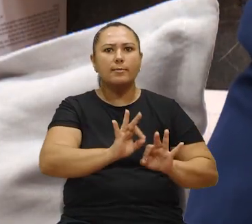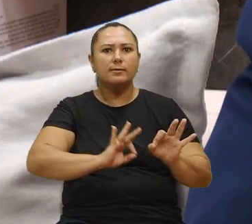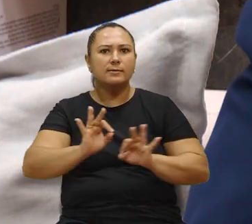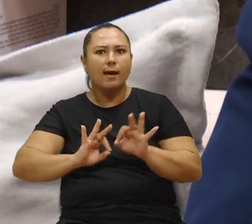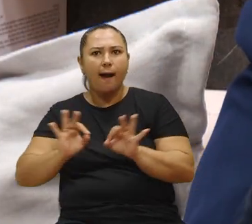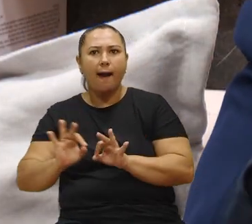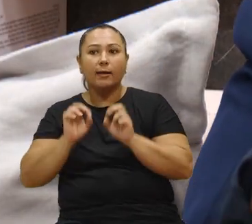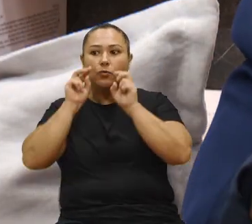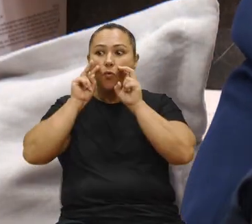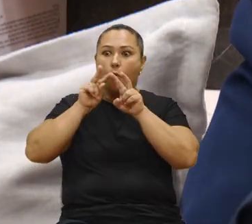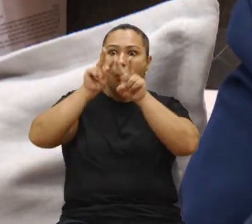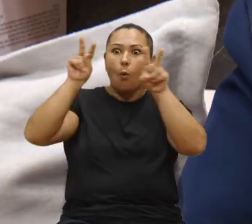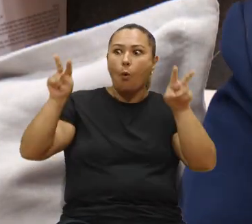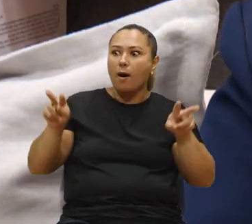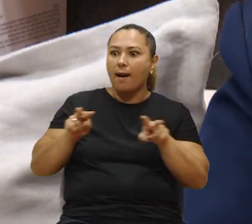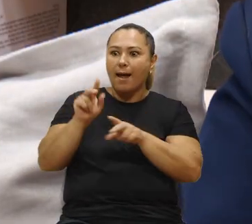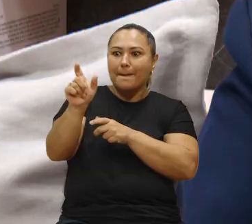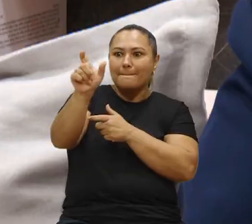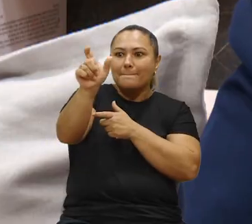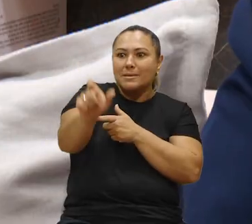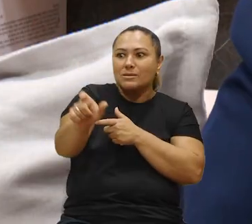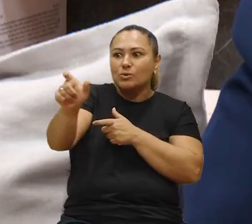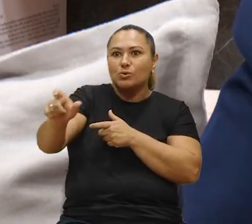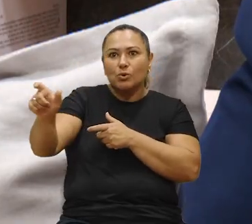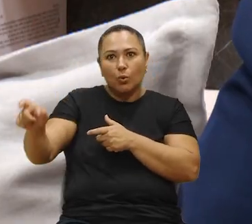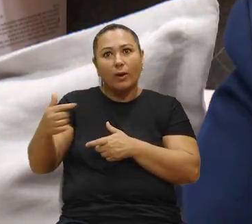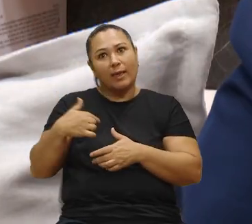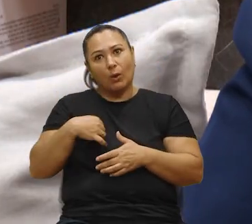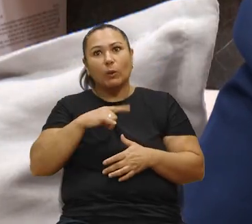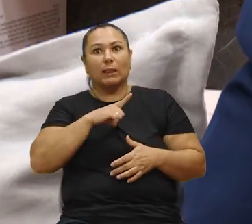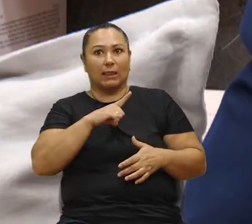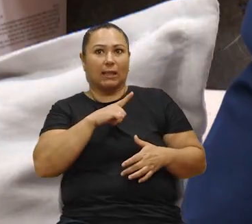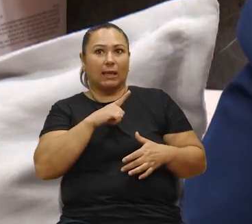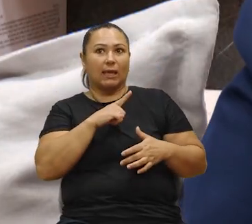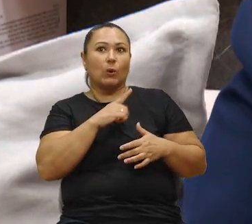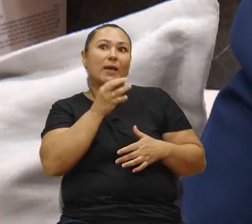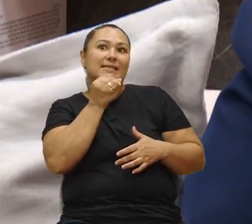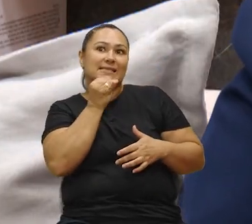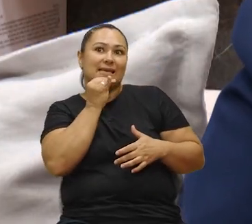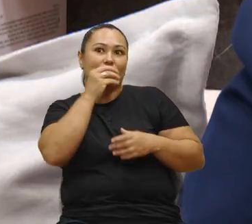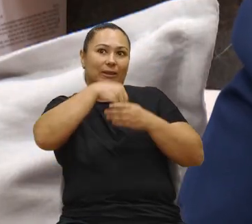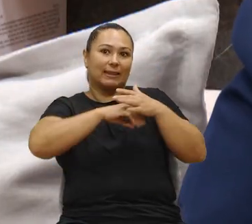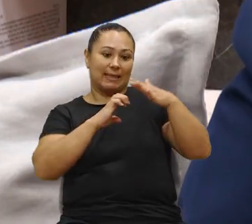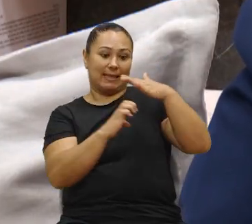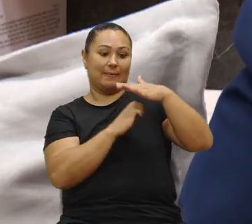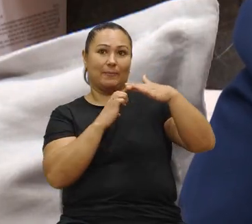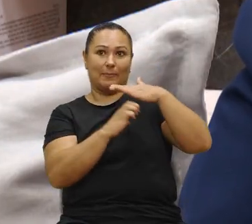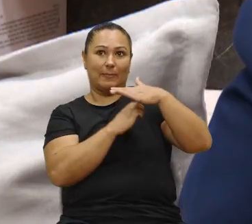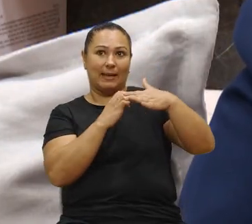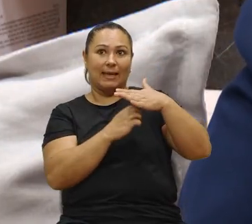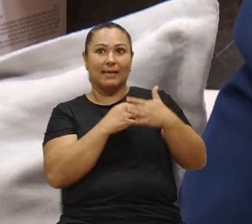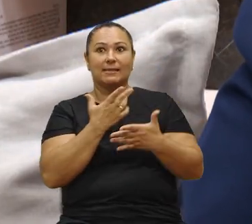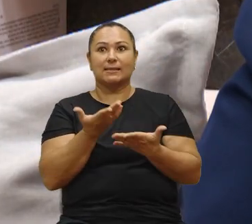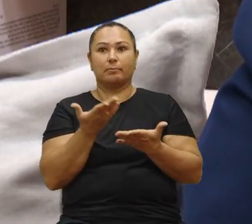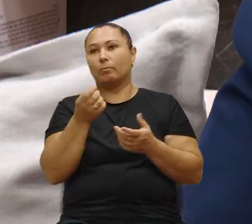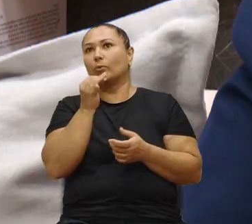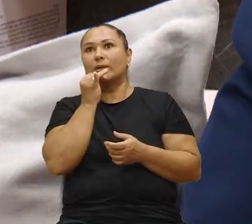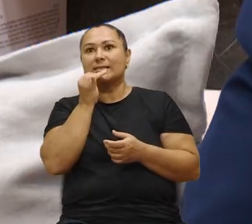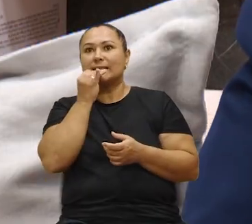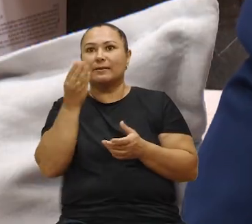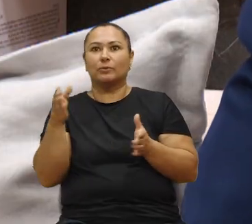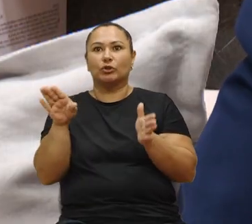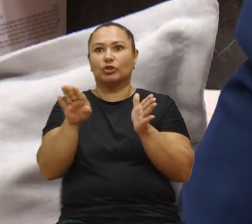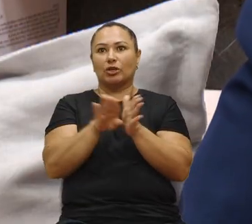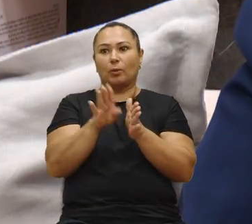bem organizados, com um olhar para essa pessoa, eu tenho exemplos dentro da empresa que eu gosto de citar,